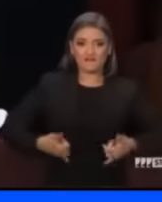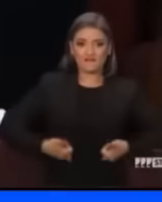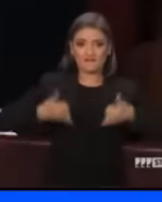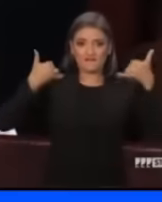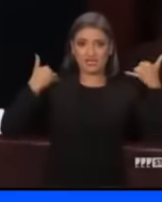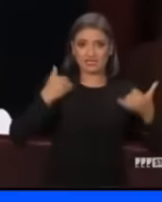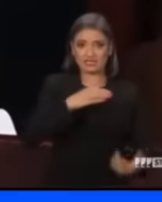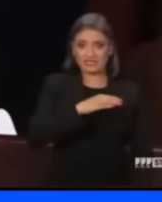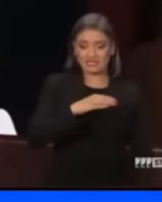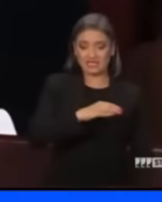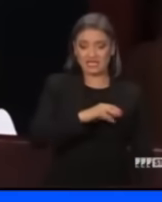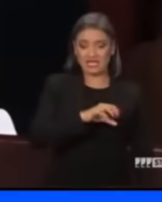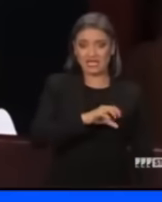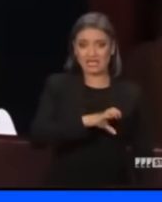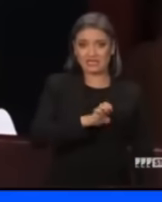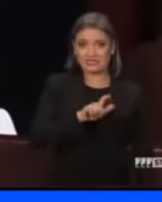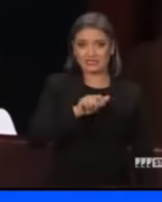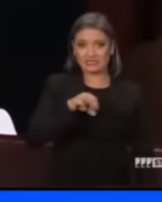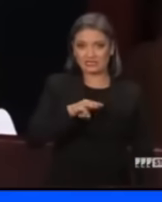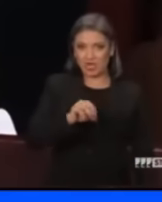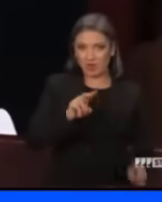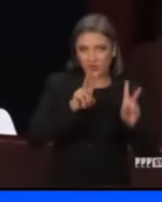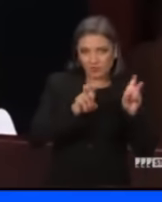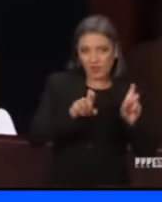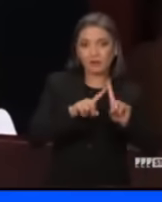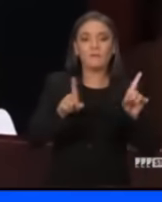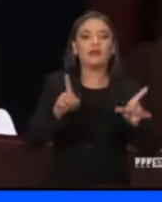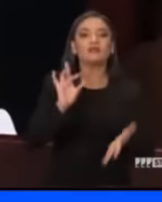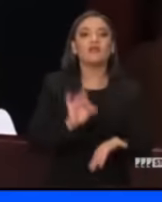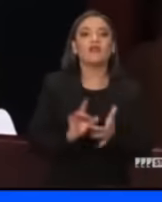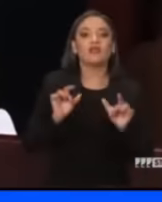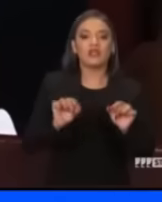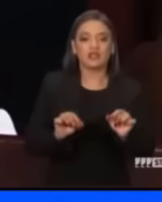Selma, com invasão e depredação